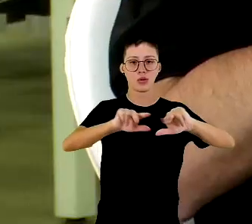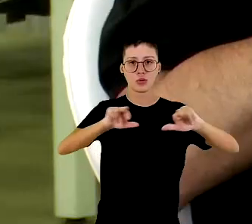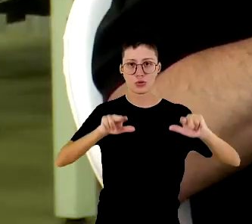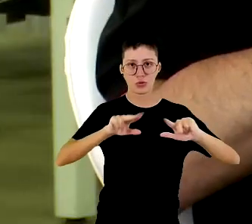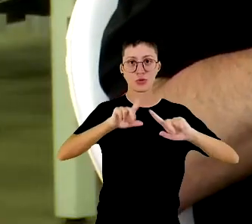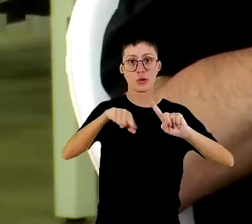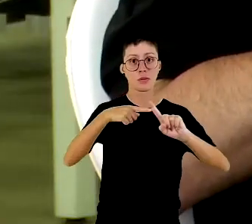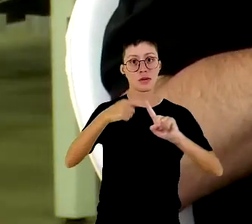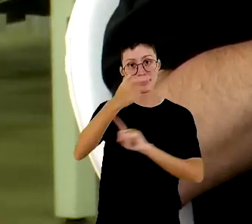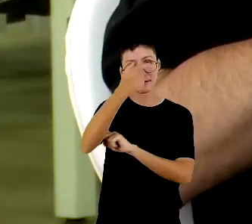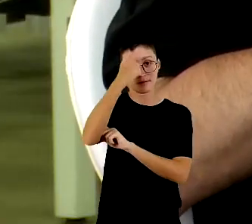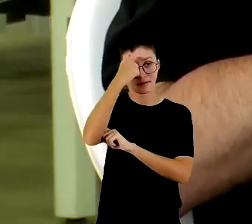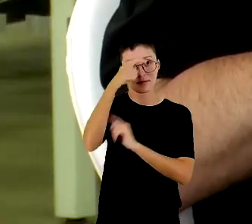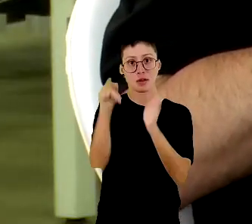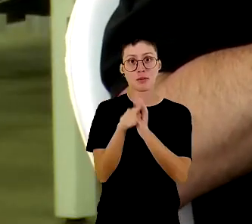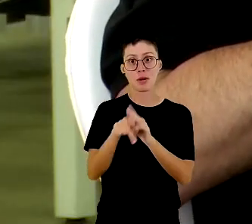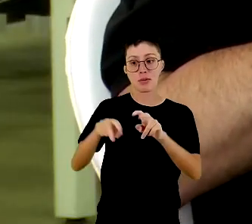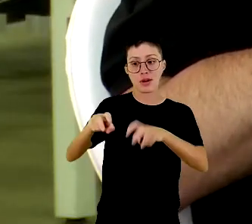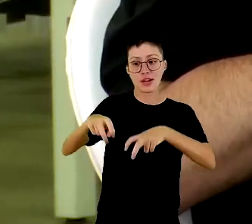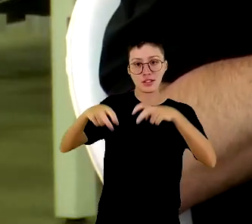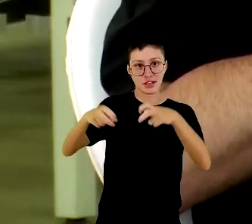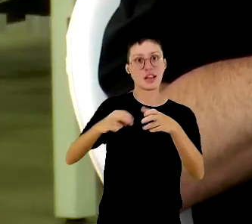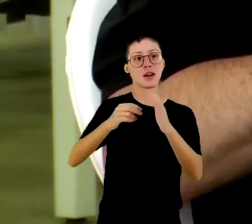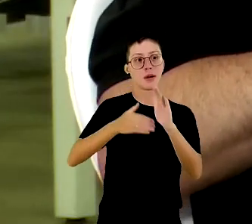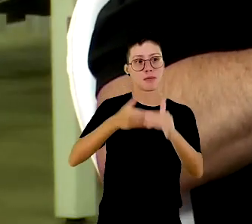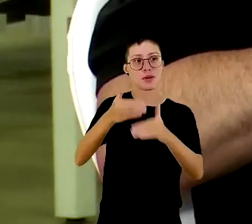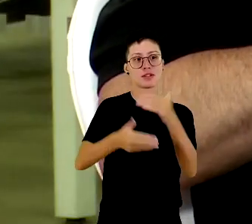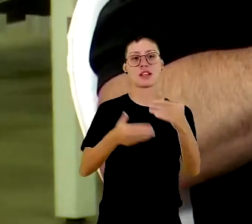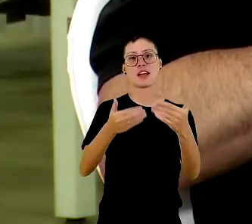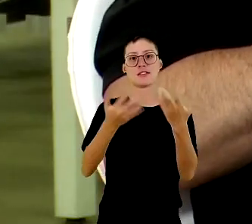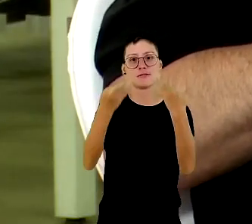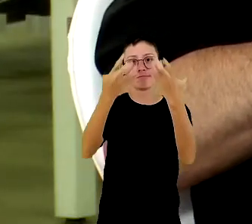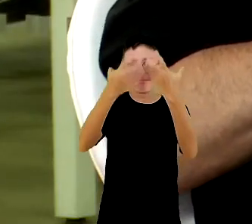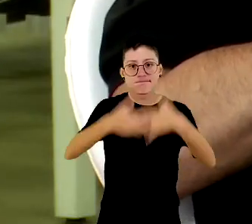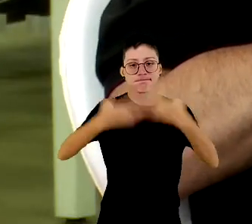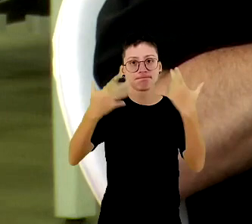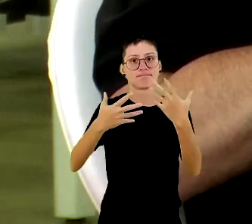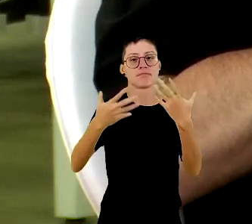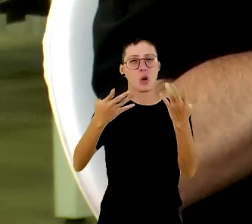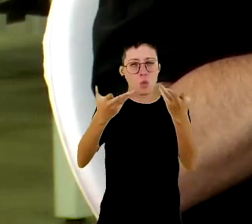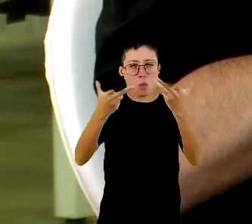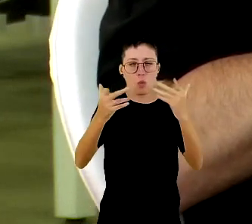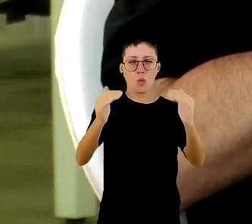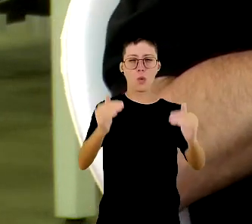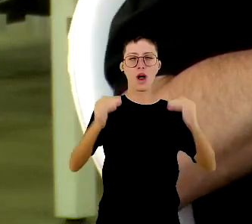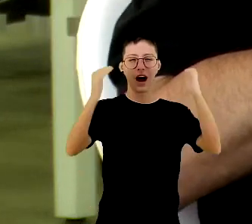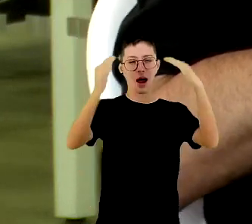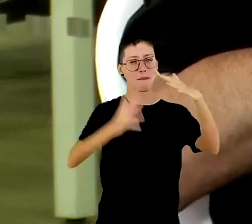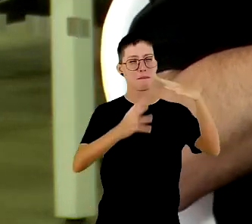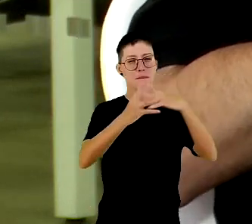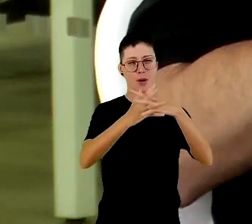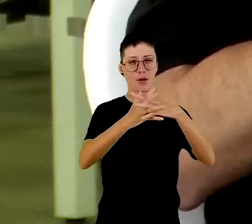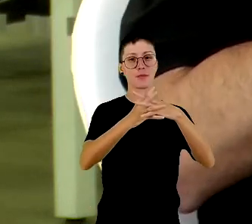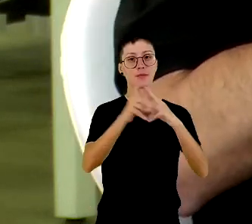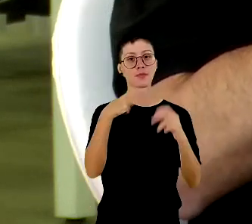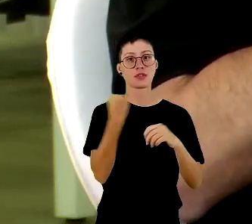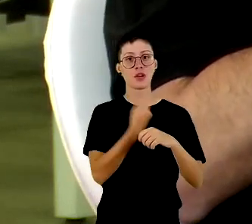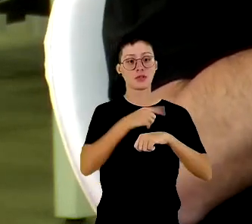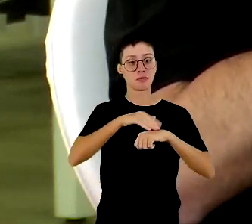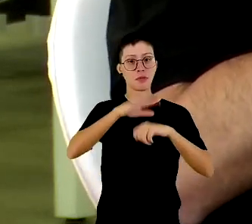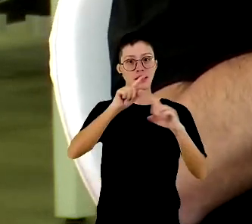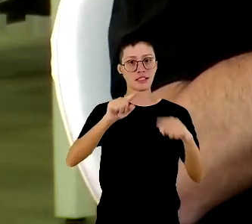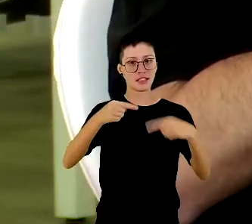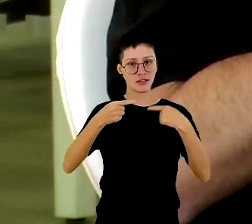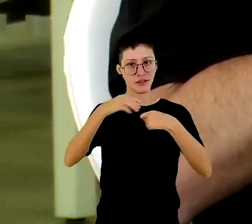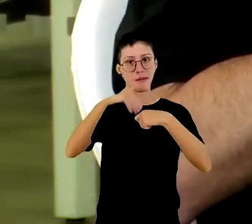de engenheiro, né? De processo, de eficiência. Eu acho que o grande desafio nosso é cada vez a gente estar mais aberto e mais